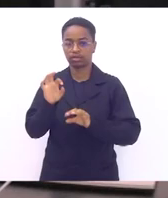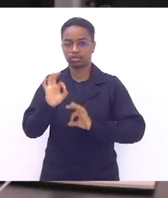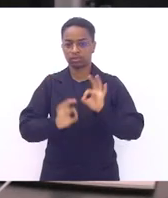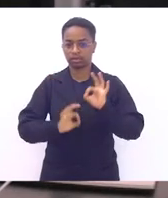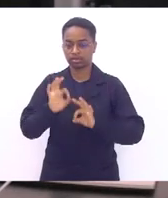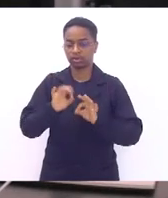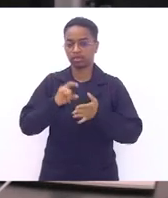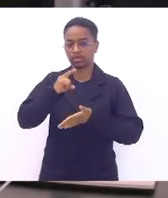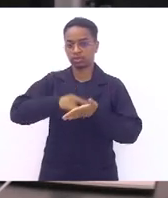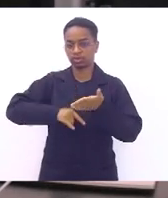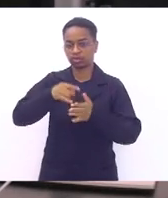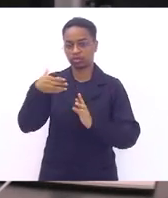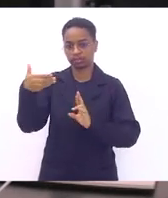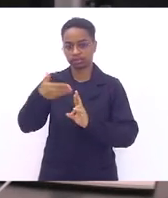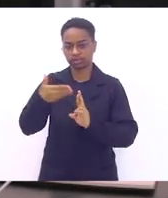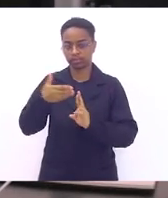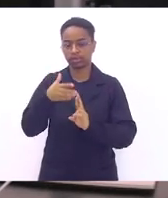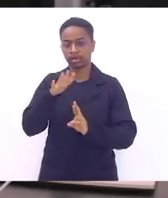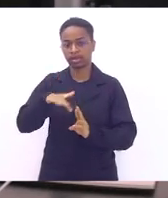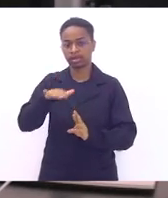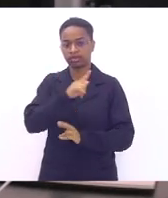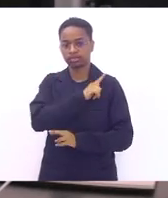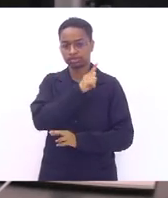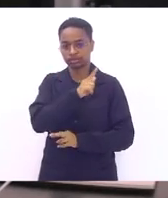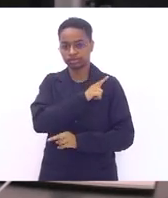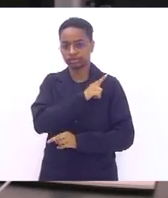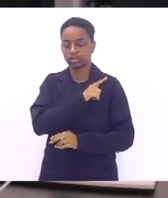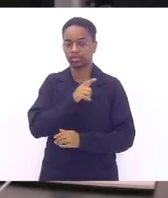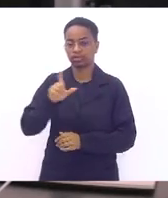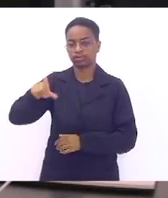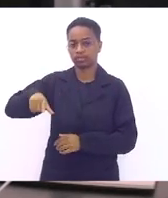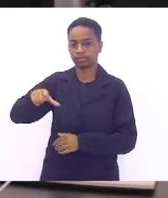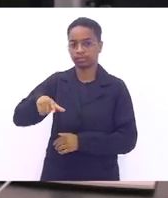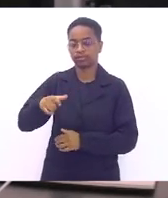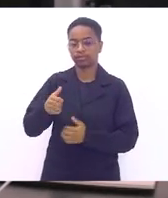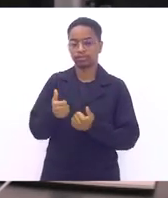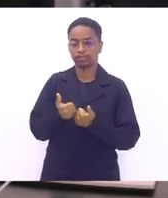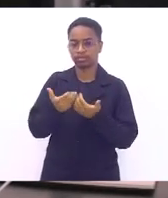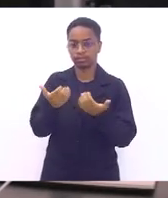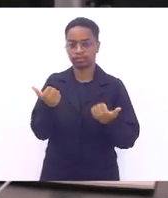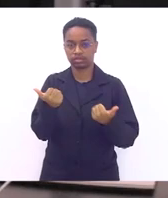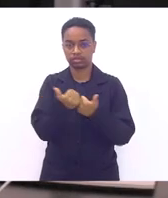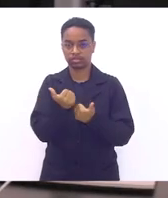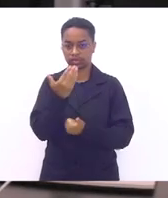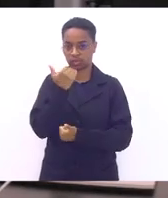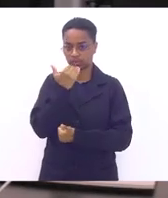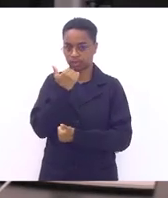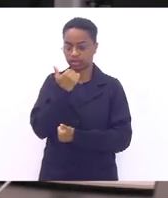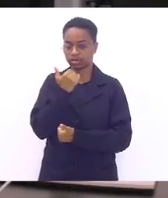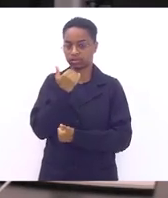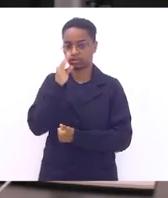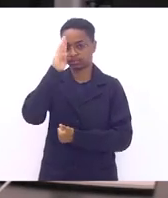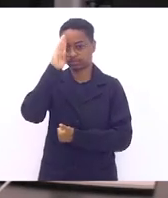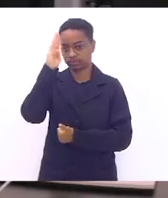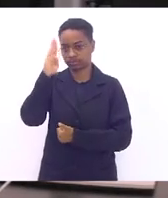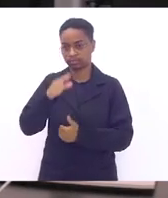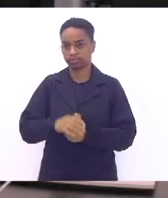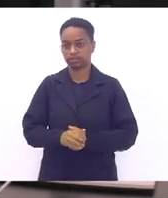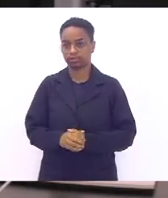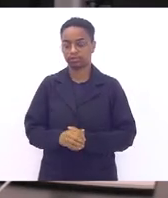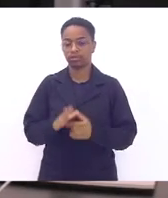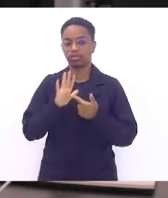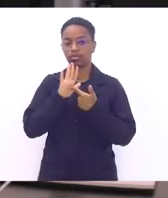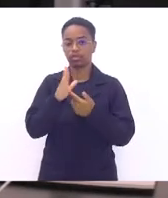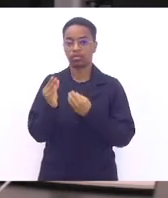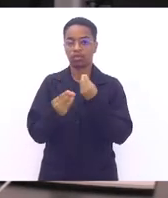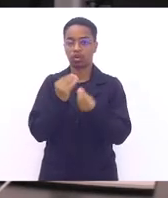de referência para a gestão desse auxílio alimentação, do Vale Alimentação especificamente, a